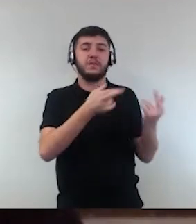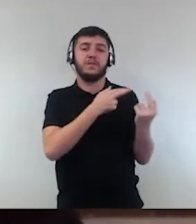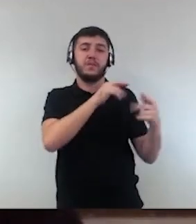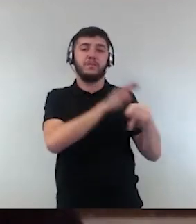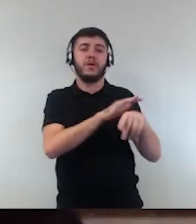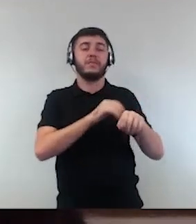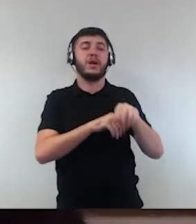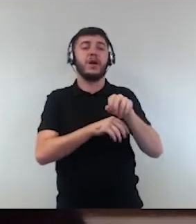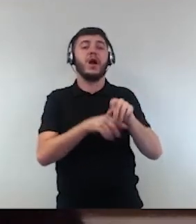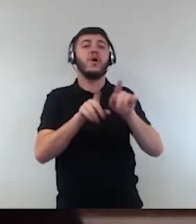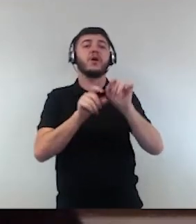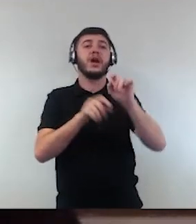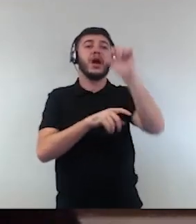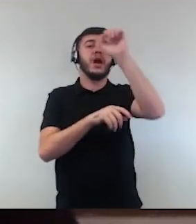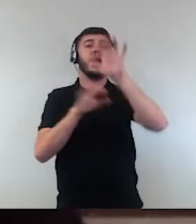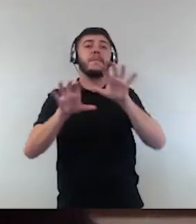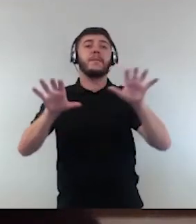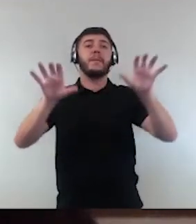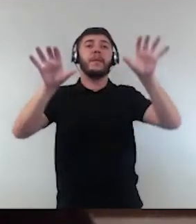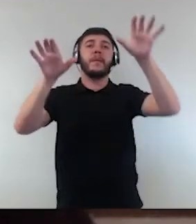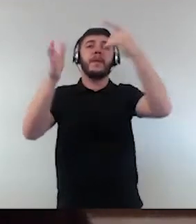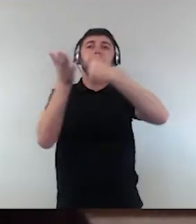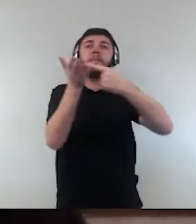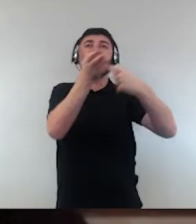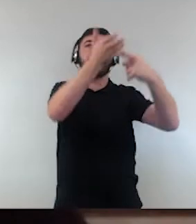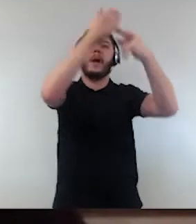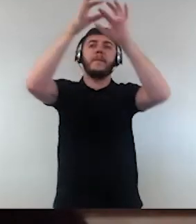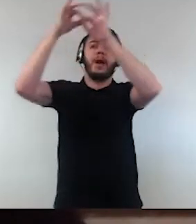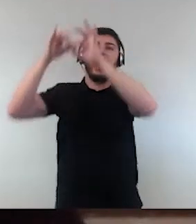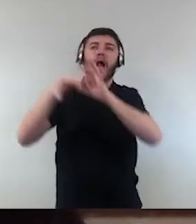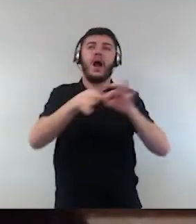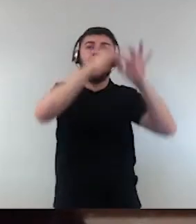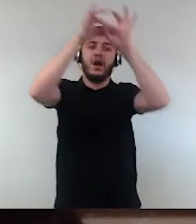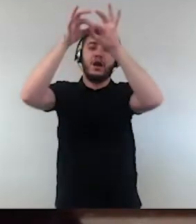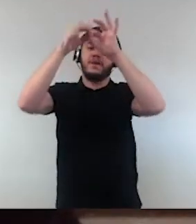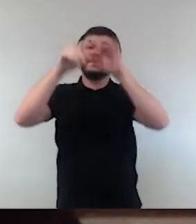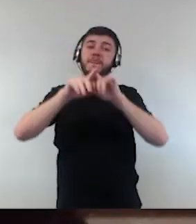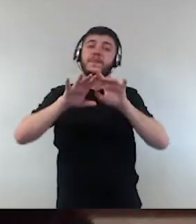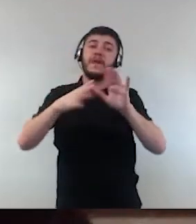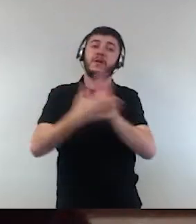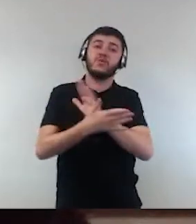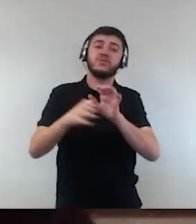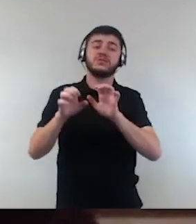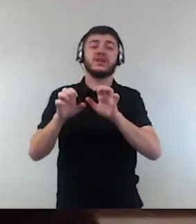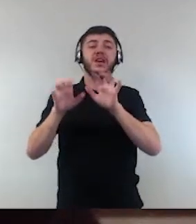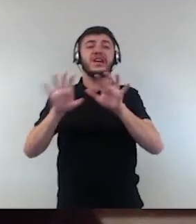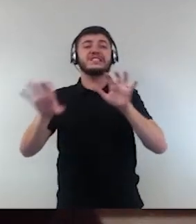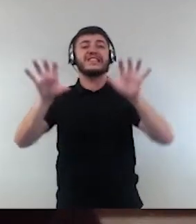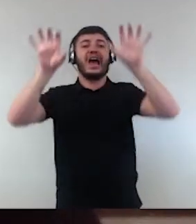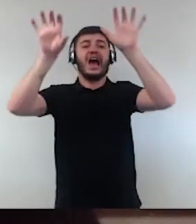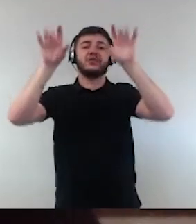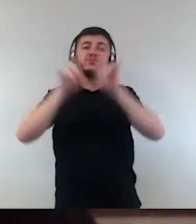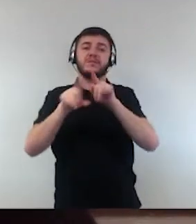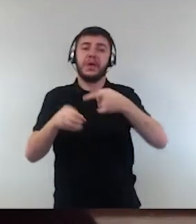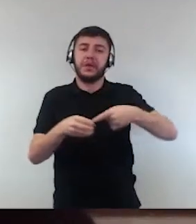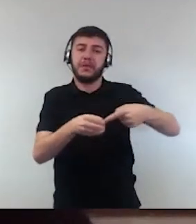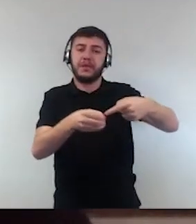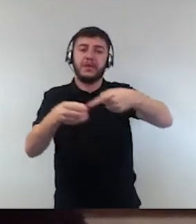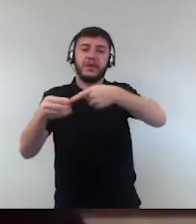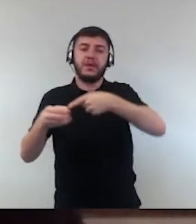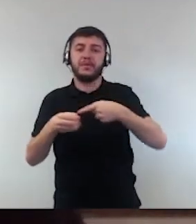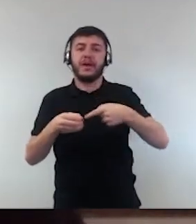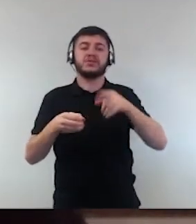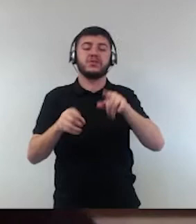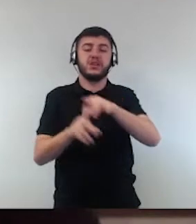nós temos uma incompreensão por parte dos estados e, muitas vezes, até municípios que emanam leis que dizem respeito ao